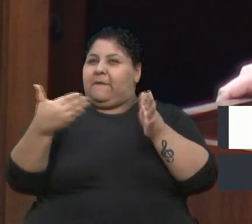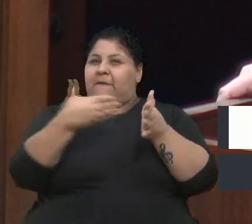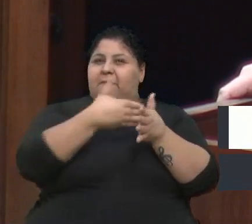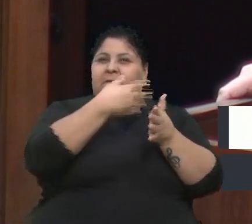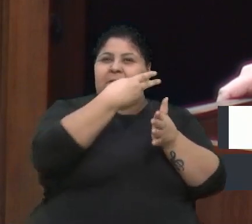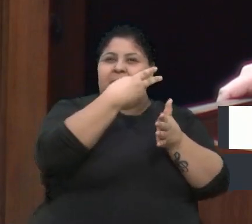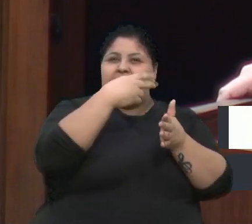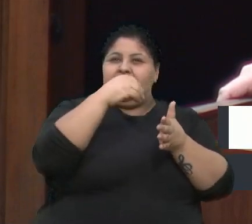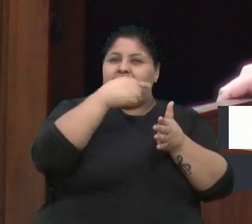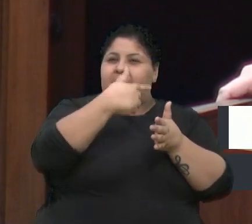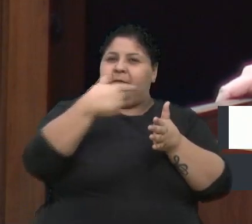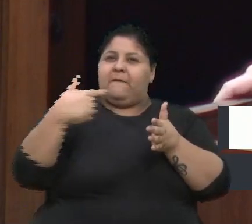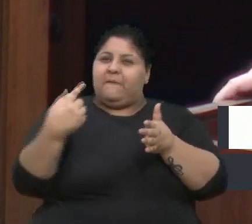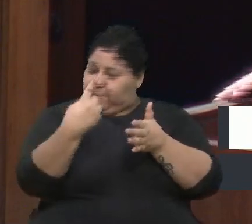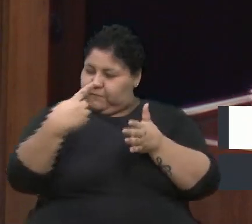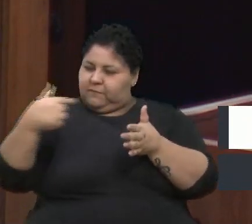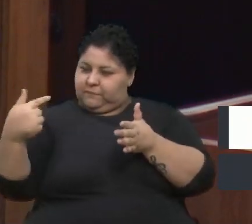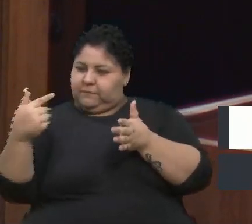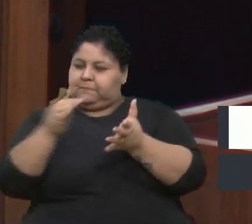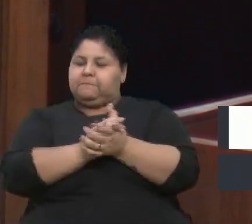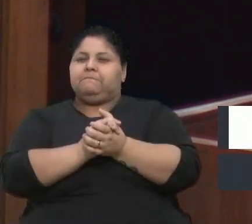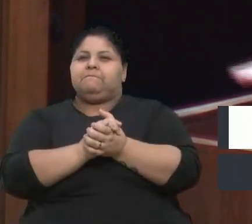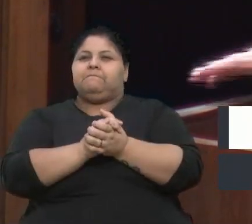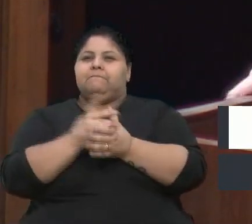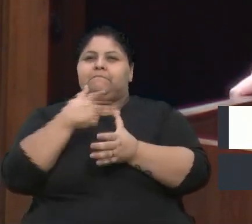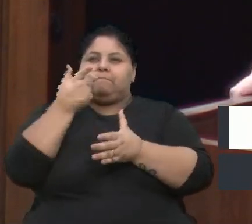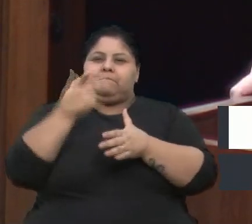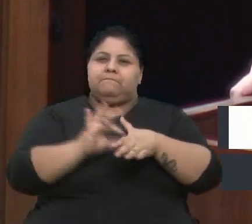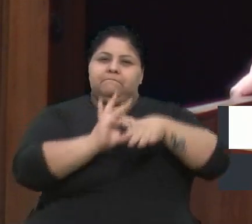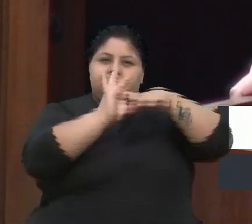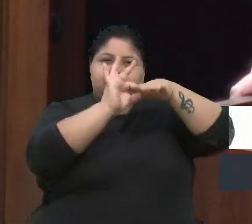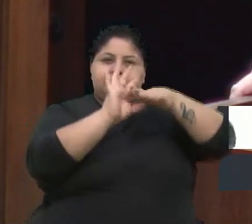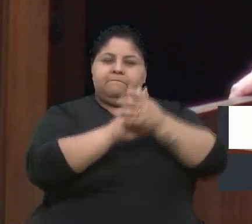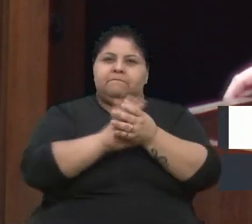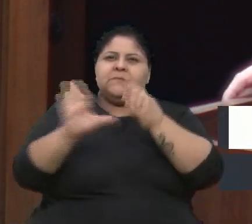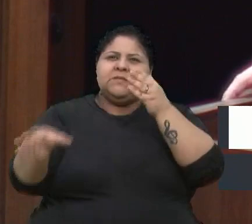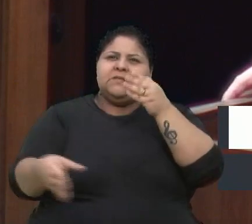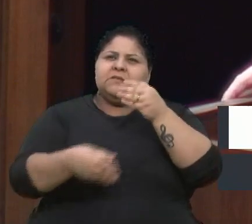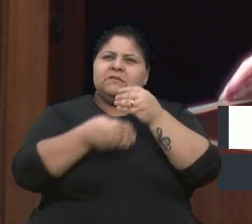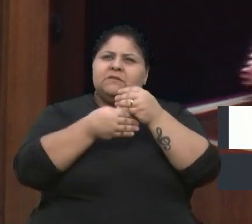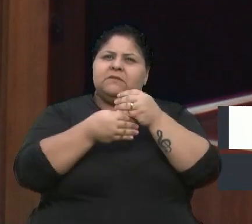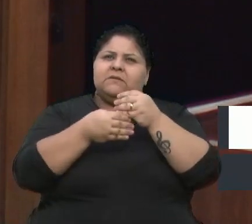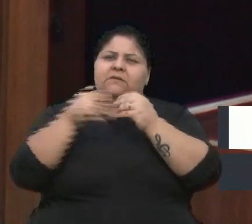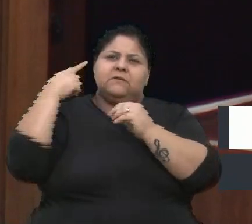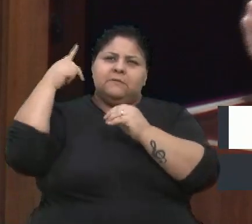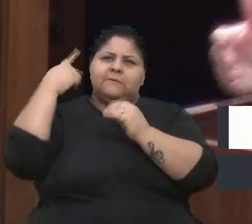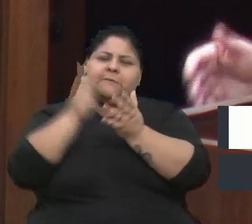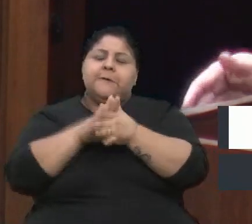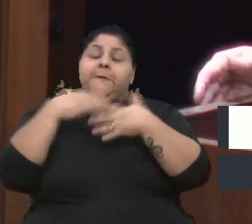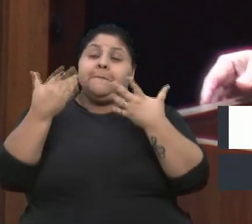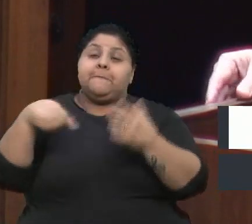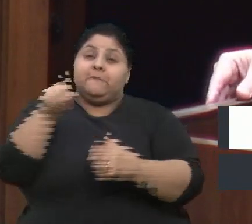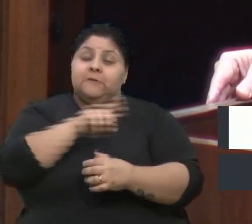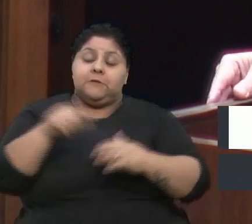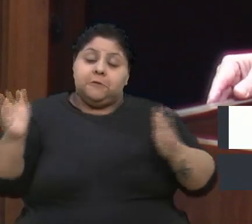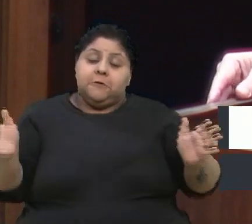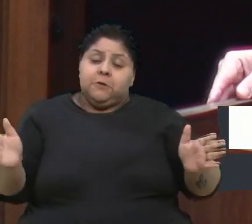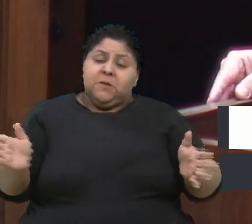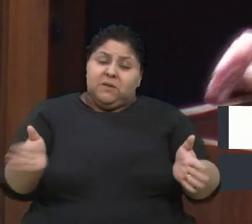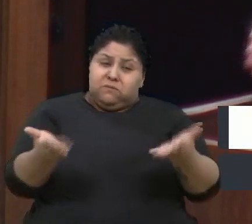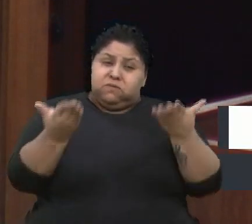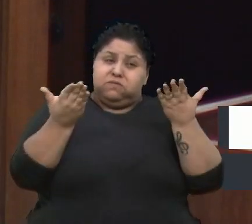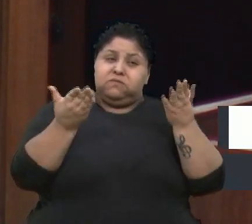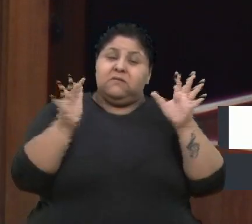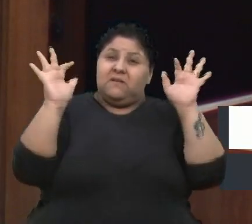No momento oportuno, presidente, a declaração de líder. Pois não. Uma parte, então, vereador. Então, a gente comemora, a gente fica muito